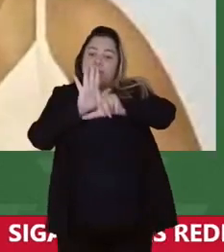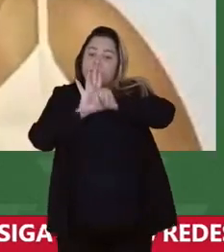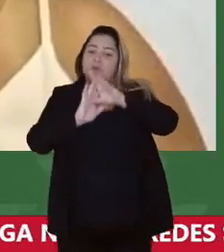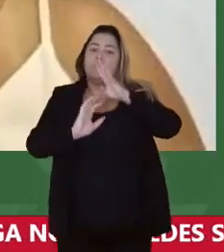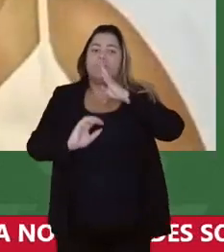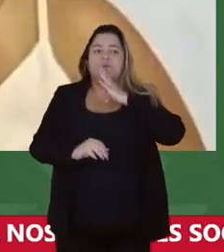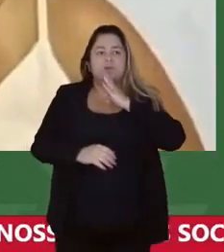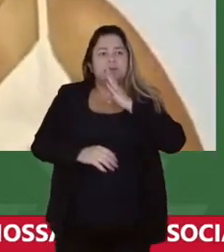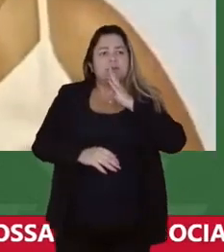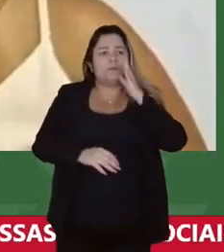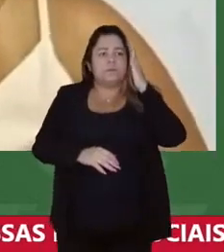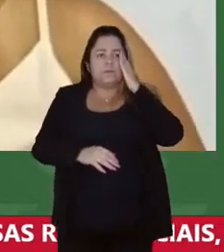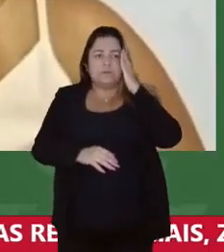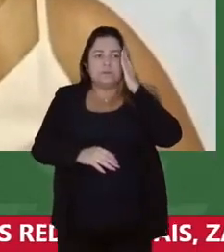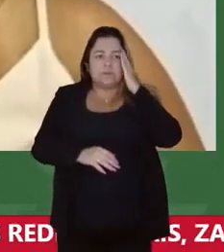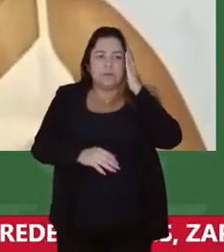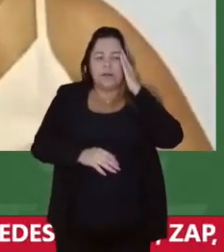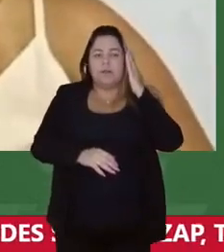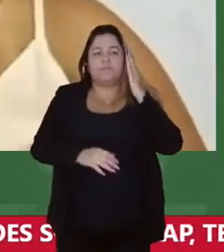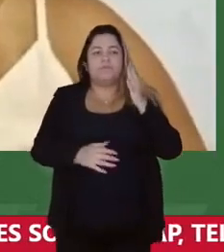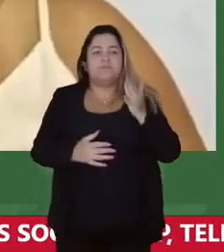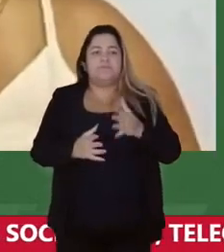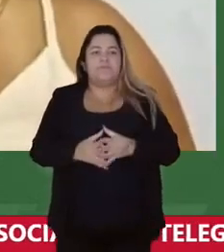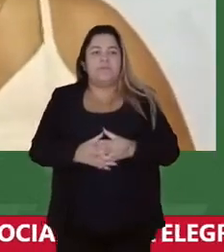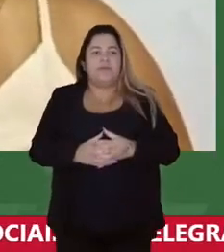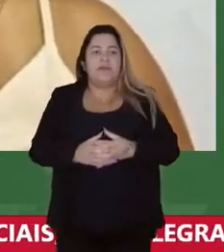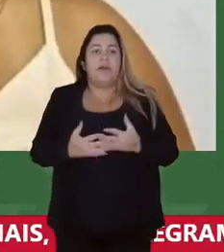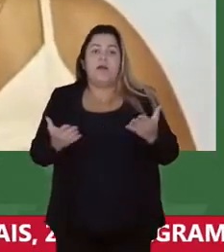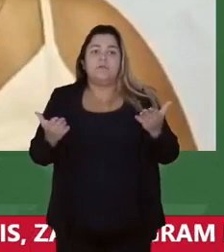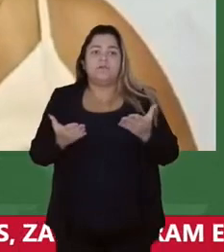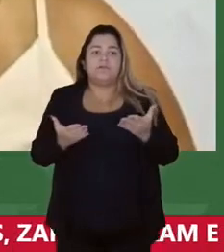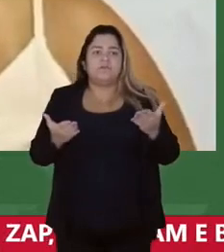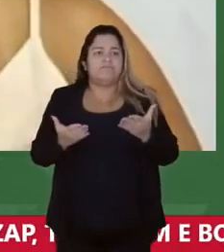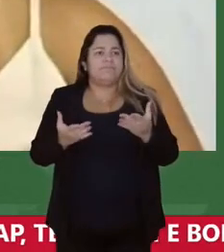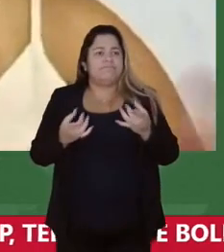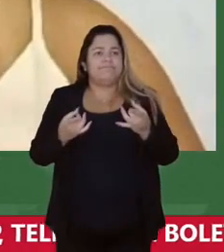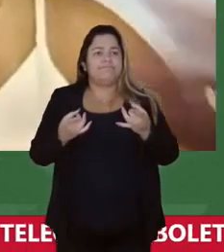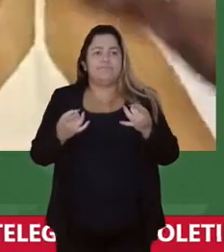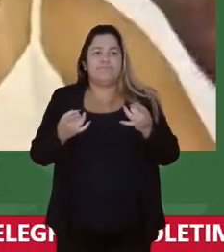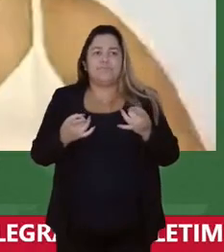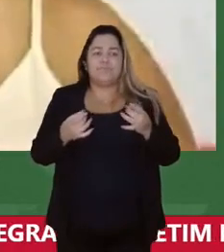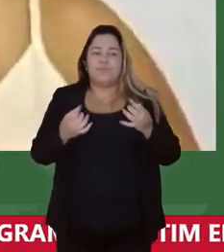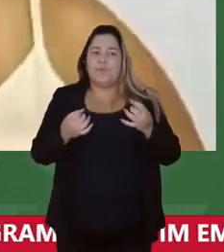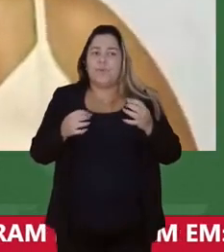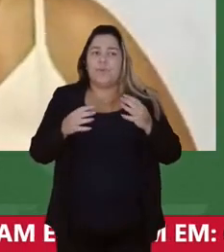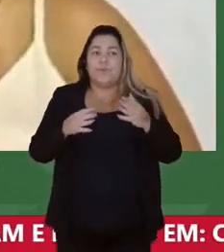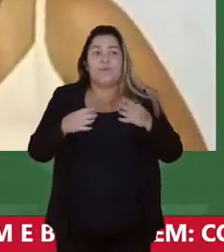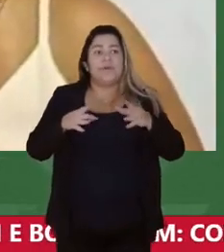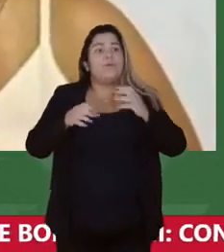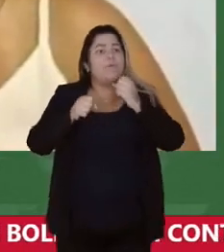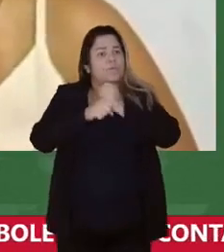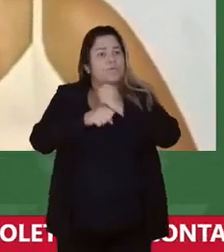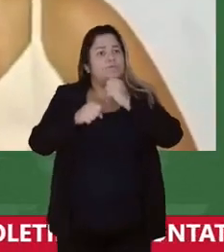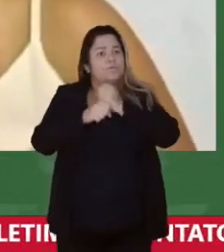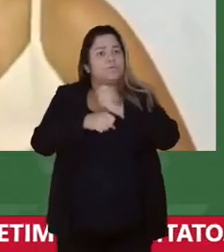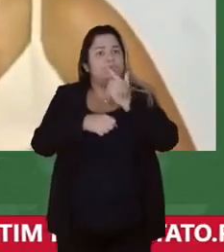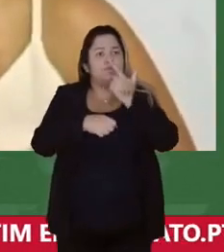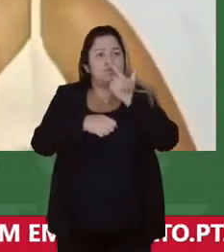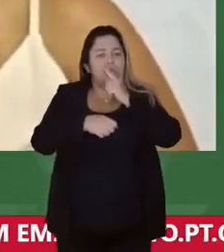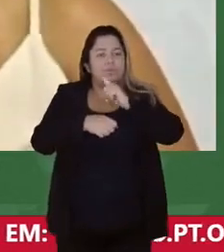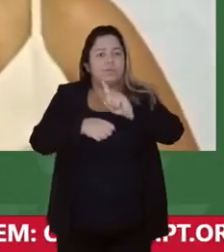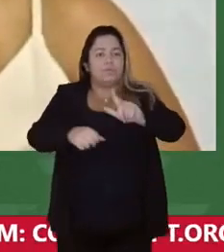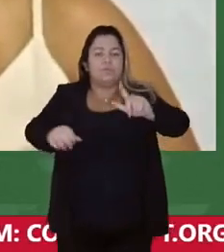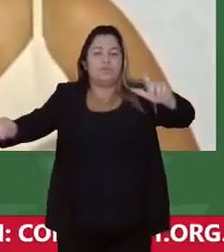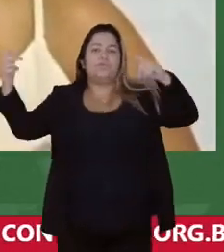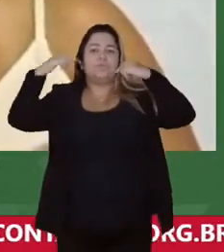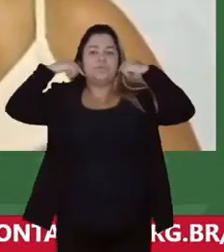conhece, que sabe onde está. É claro que agora está tudo destruído, né? E a gente vai precisar reconstruir, como bem disse você,